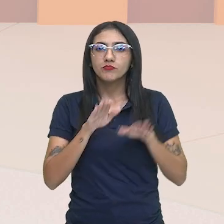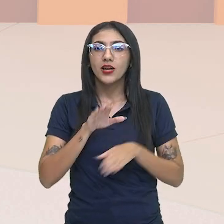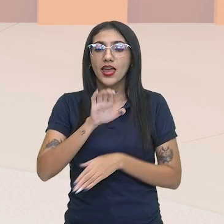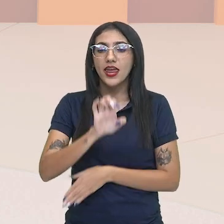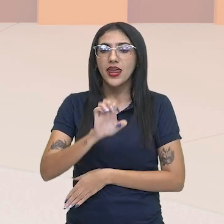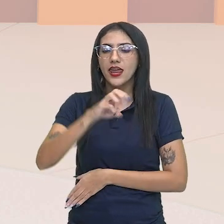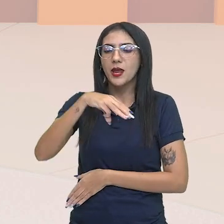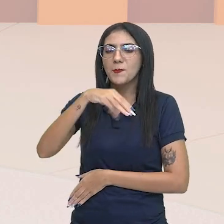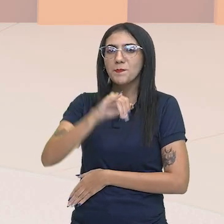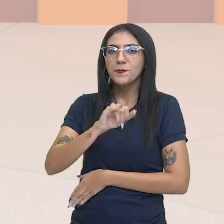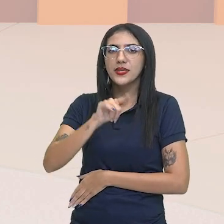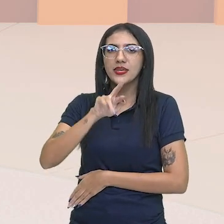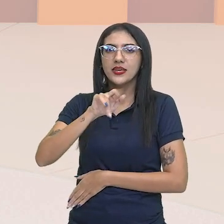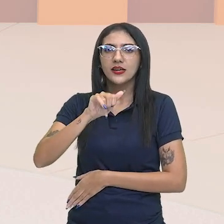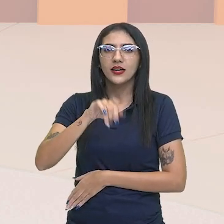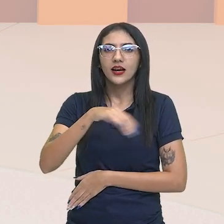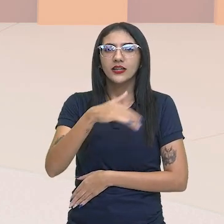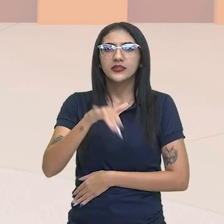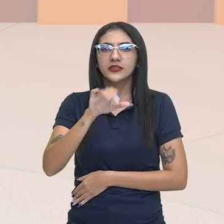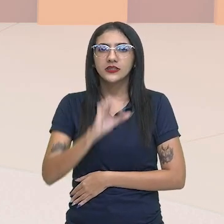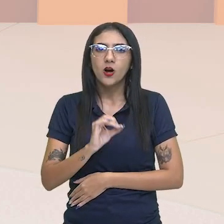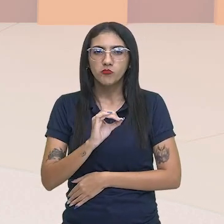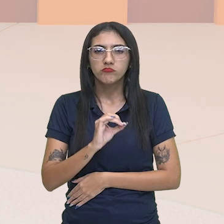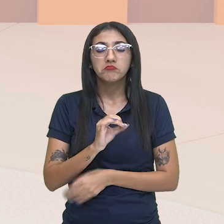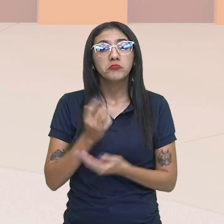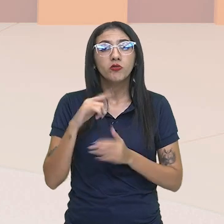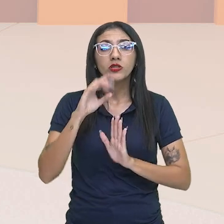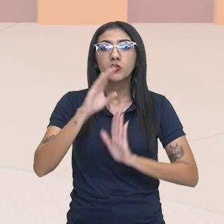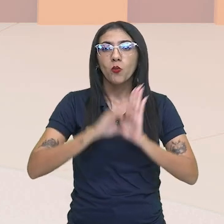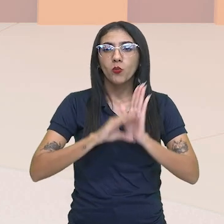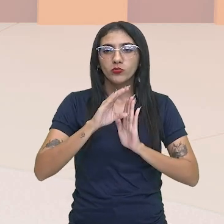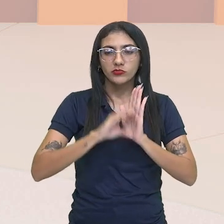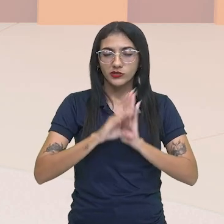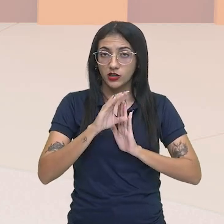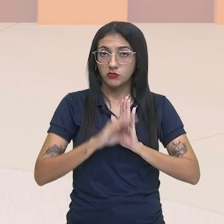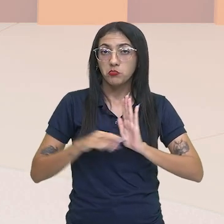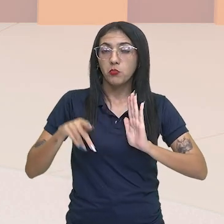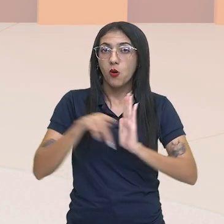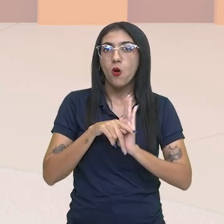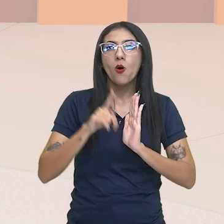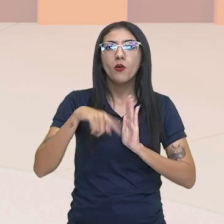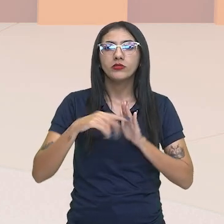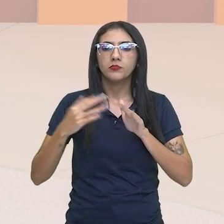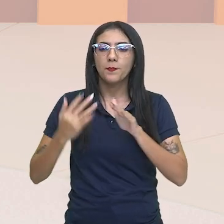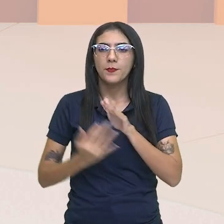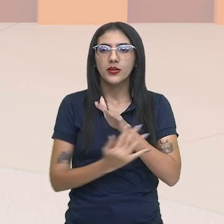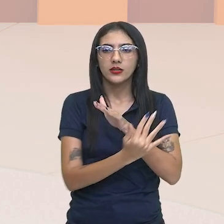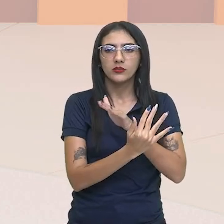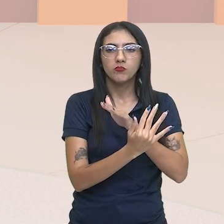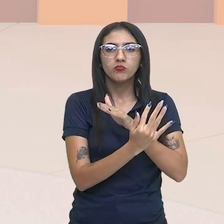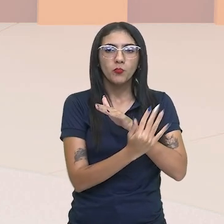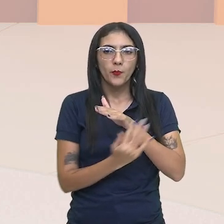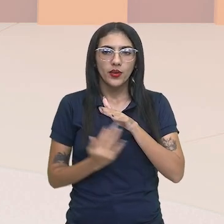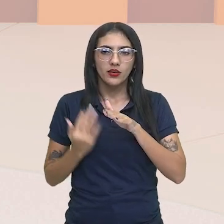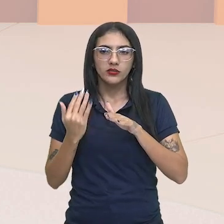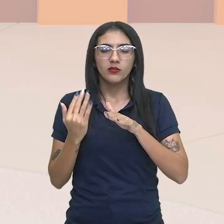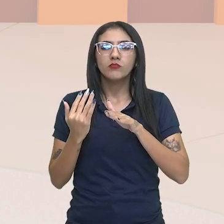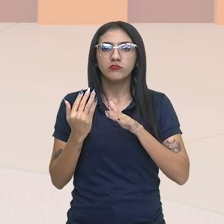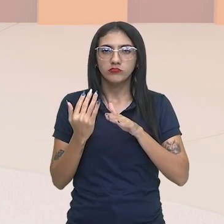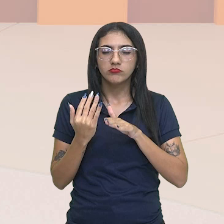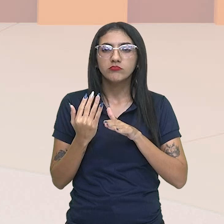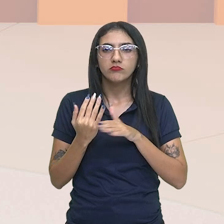a imigração. São conceitos referentes a esse processo de deslocamento, a esse